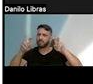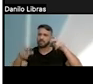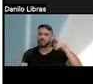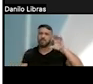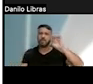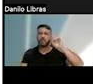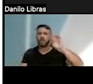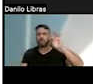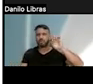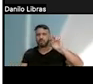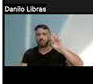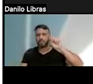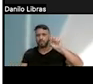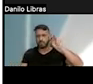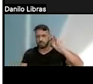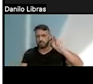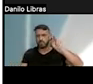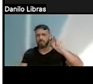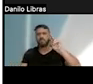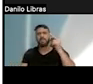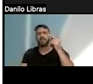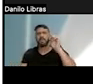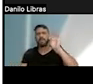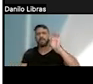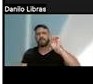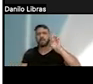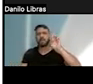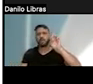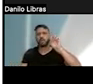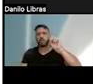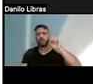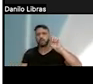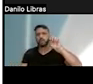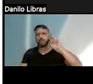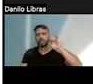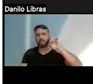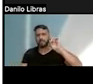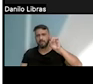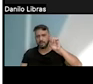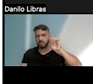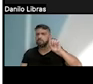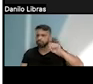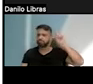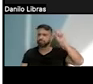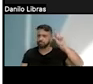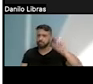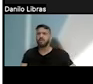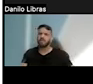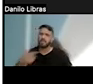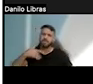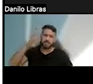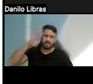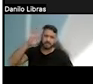da USP, tem uma heterogeneidade muito maior, né? E Uhum. daí eu fiquei pensando se